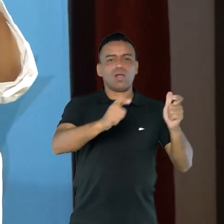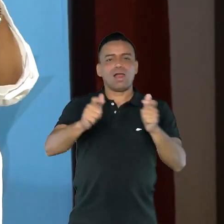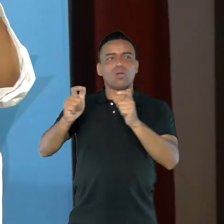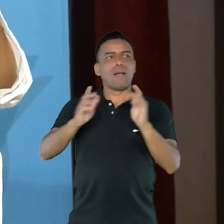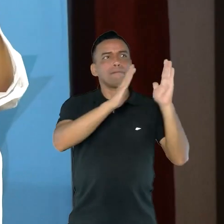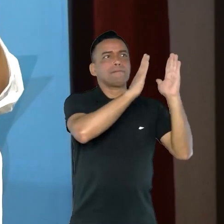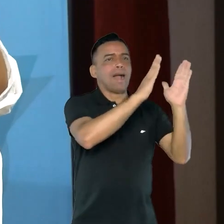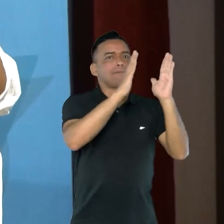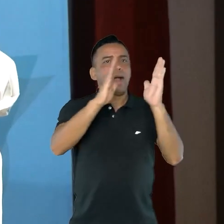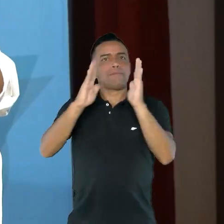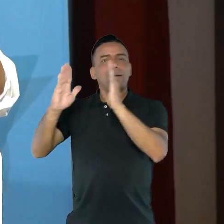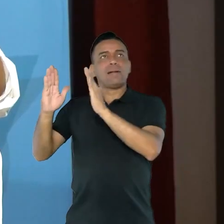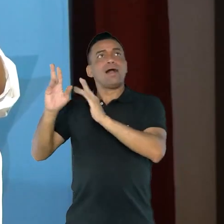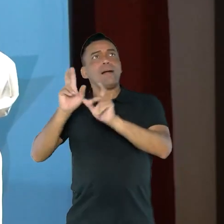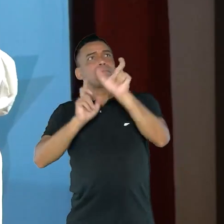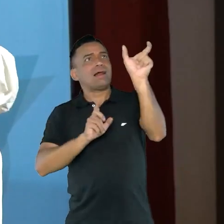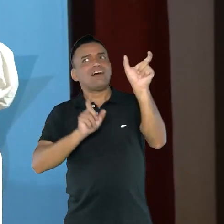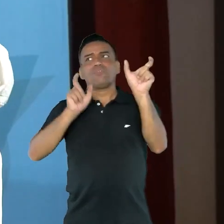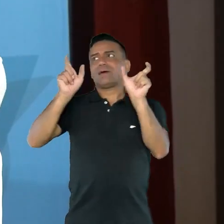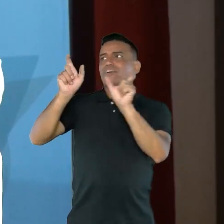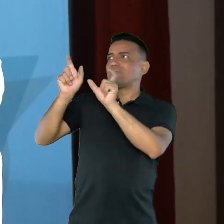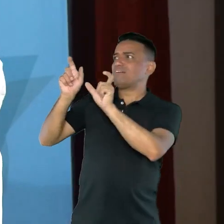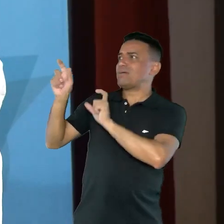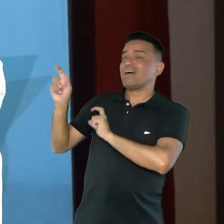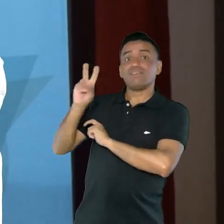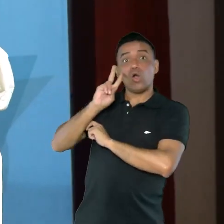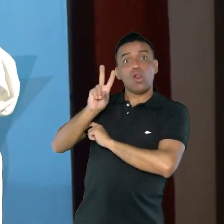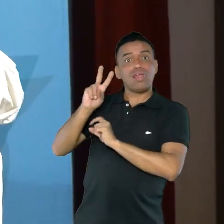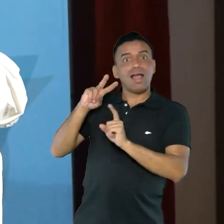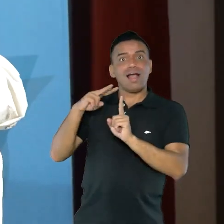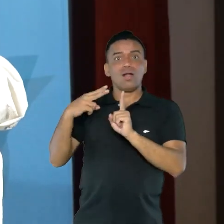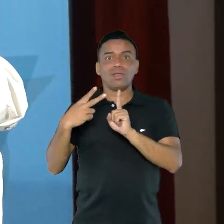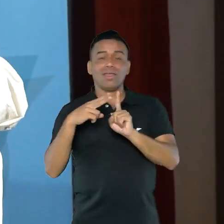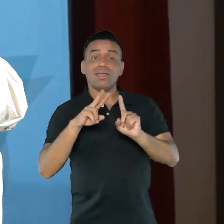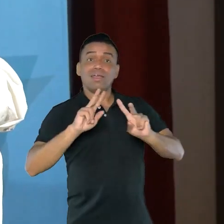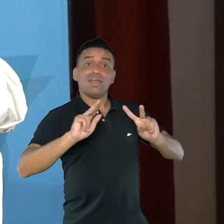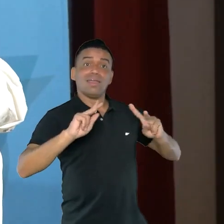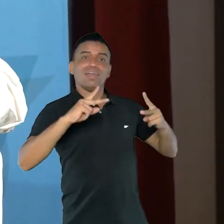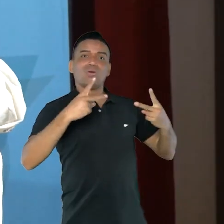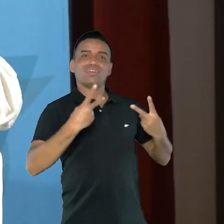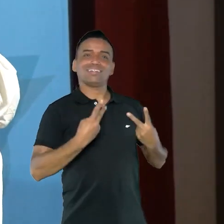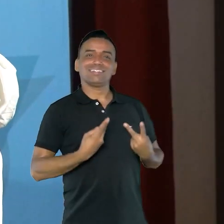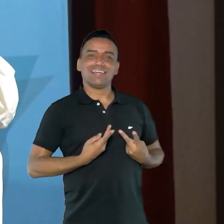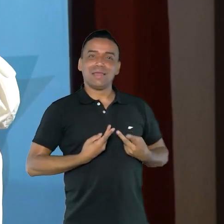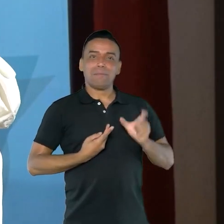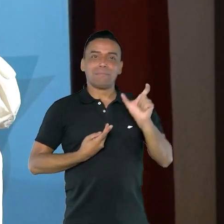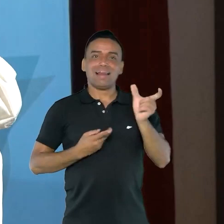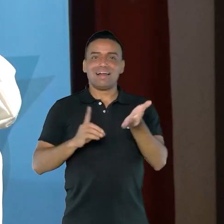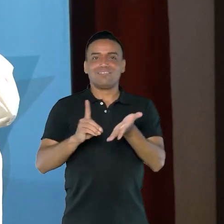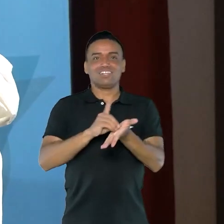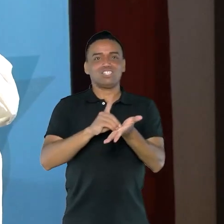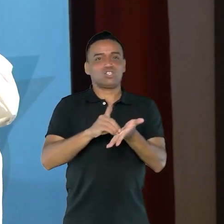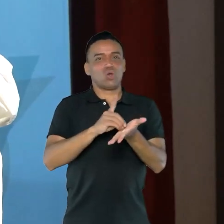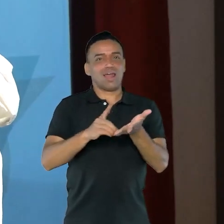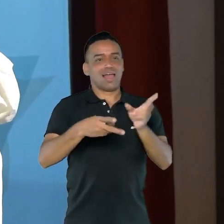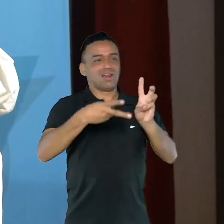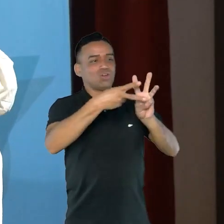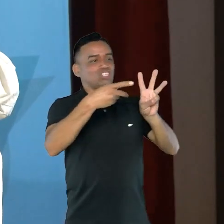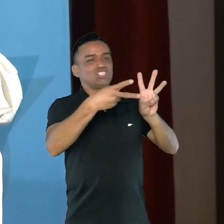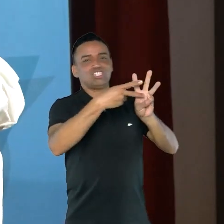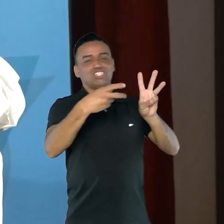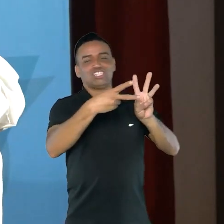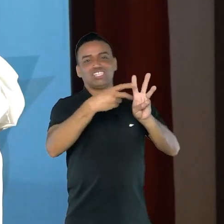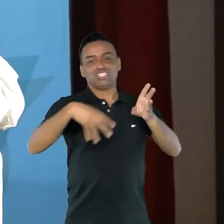para essas palavras e olhar de um jeito a reconhecer que são palavras indígenas que estão também dentro dessa